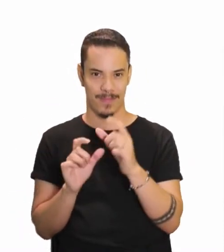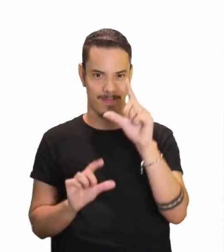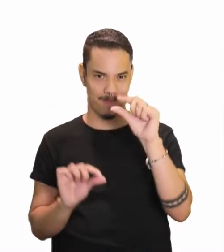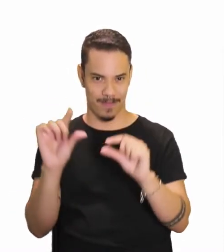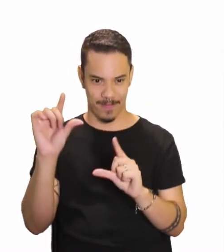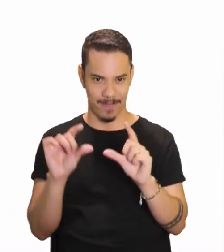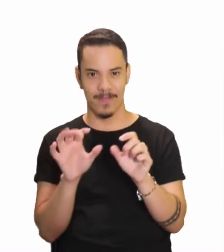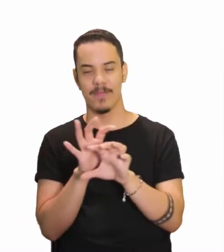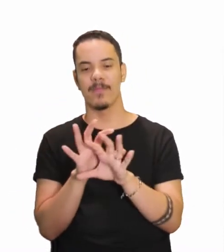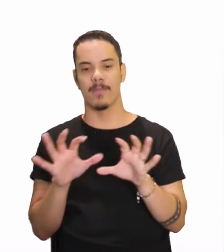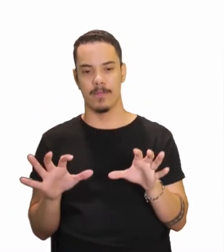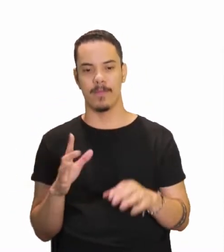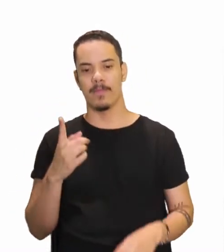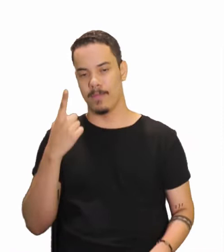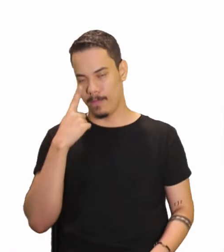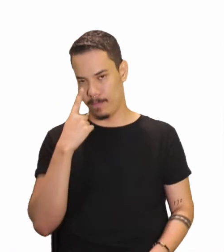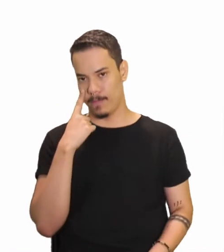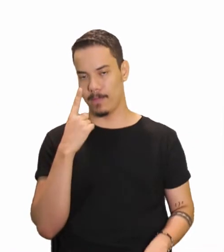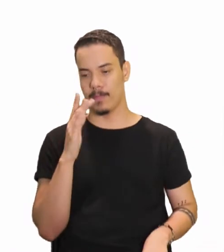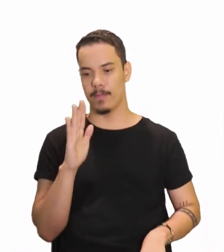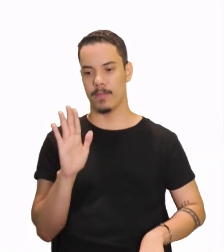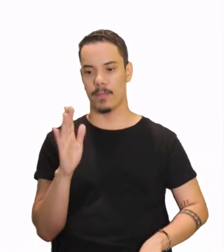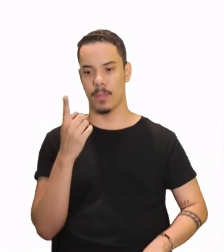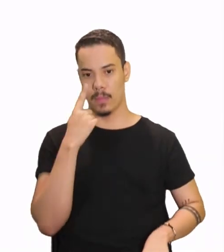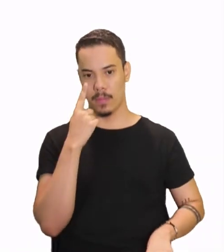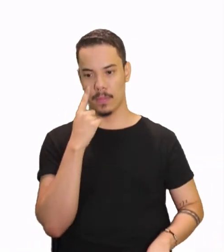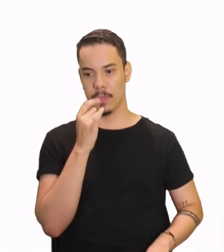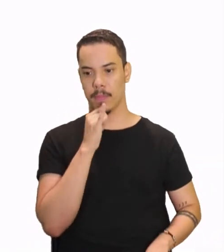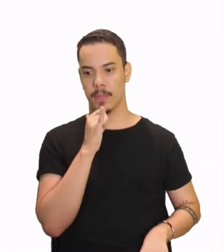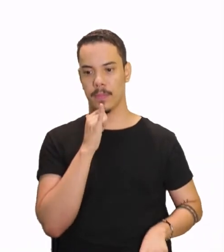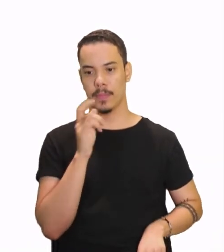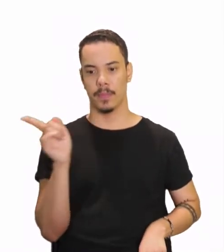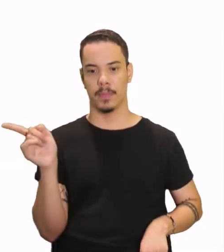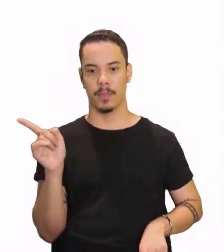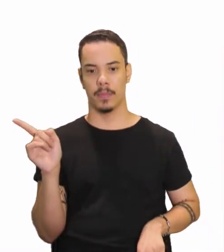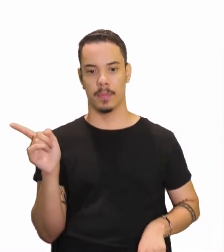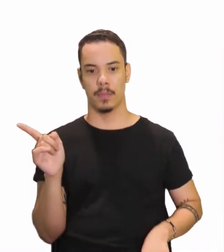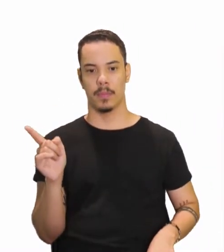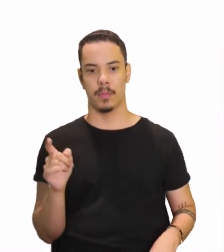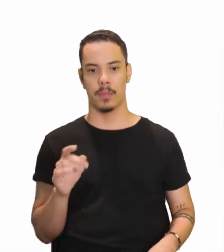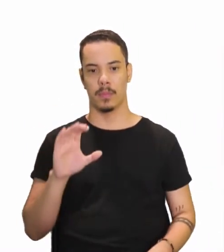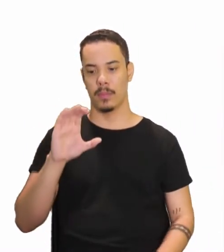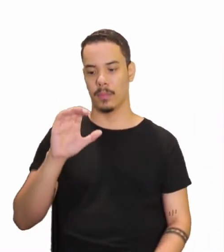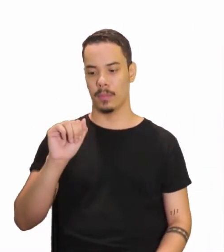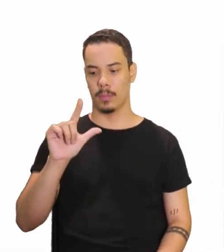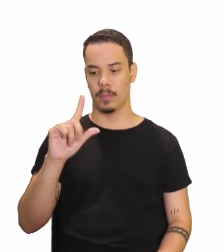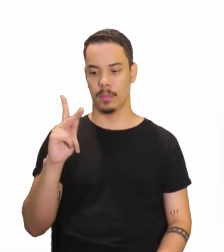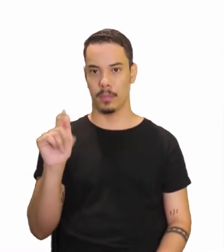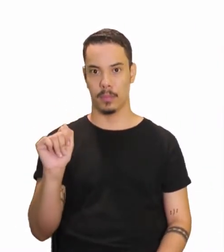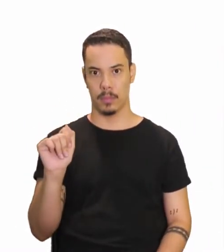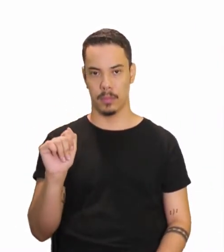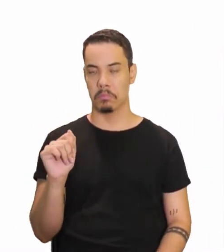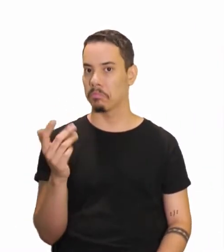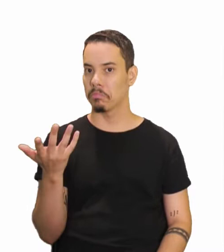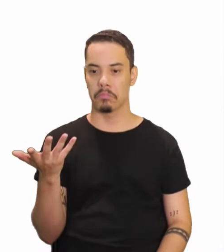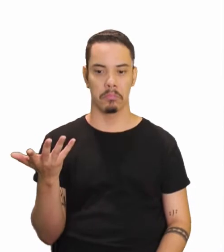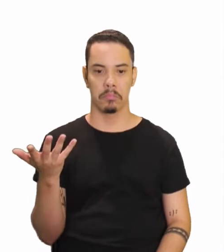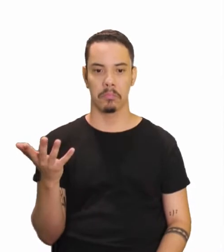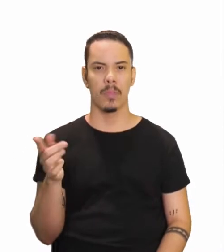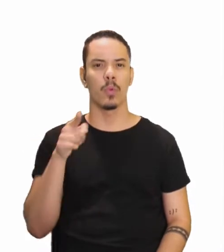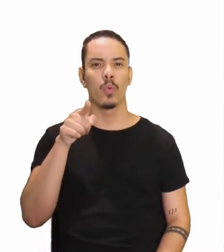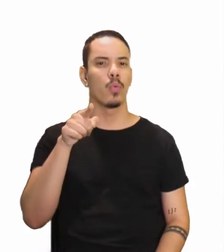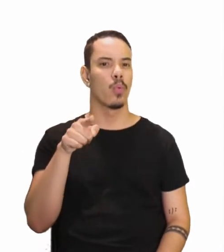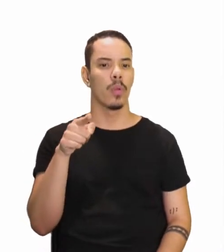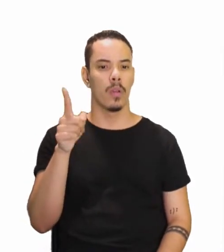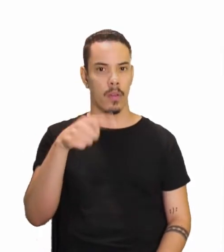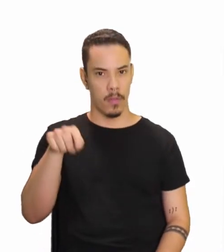certo? Então, vamos aí um pouquinho aos exemplos. A primeira palavra é calha. Calha. O que você, aluno,